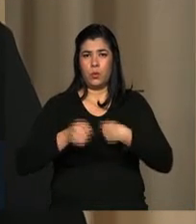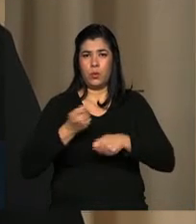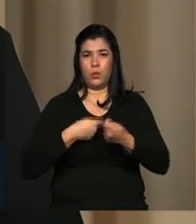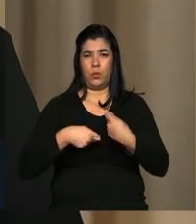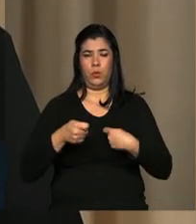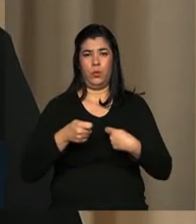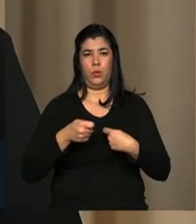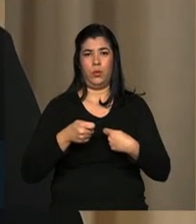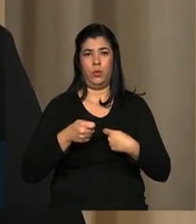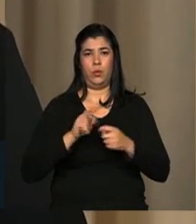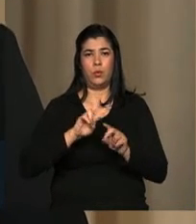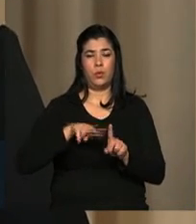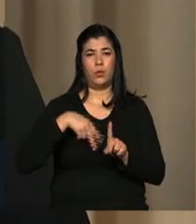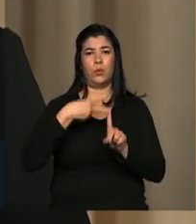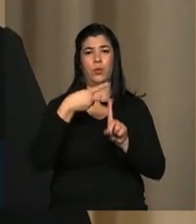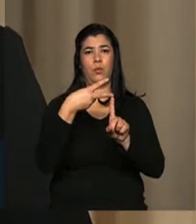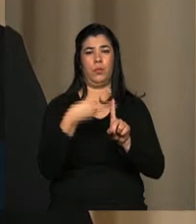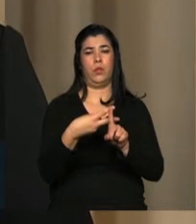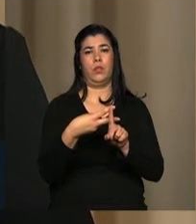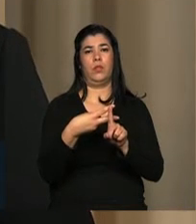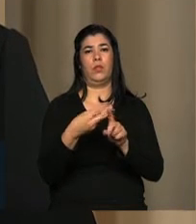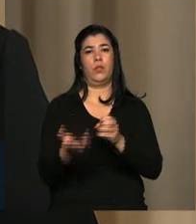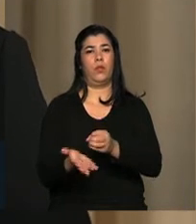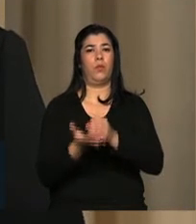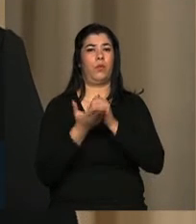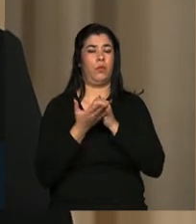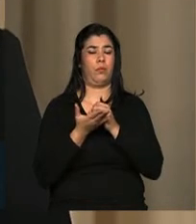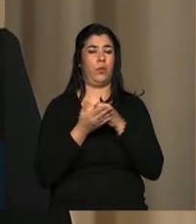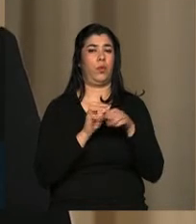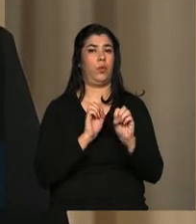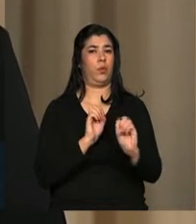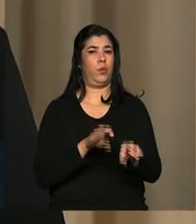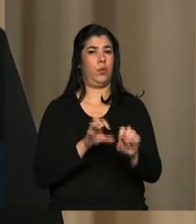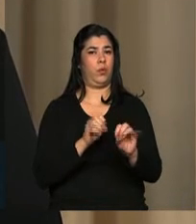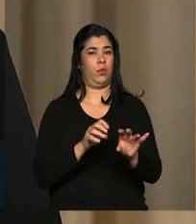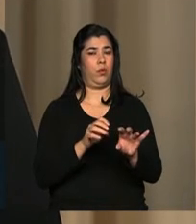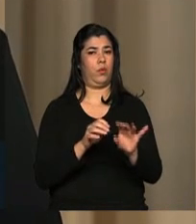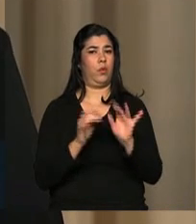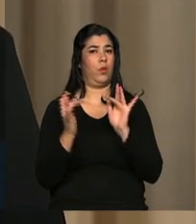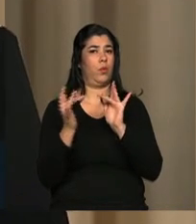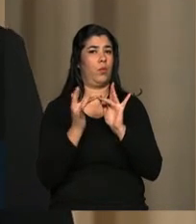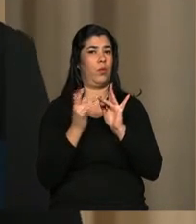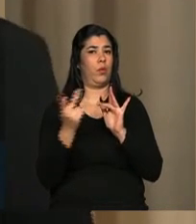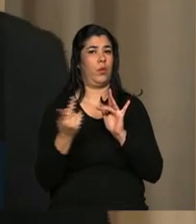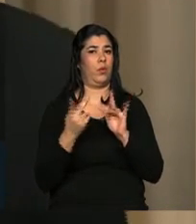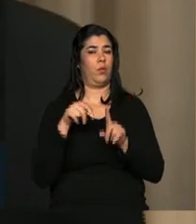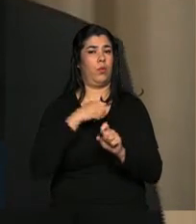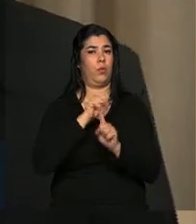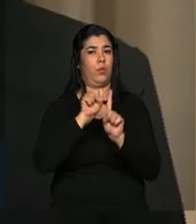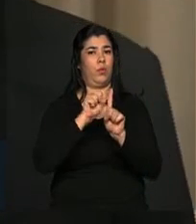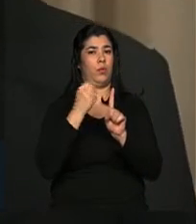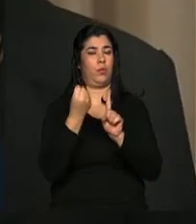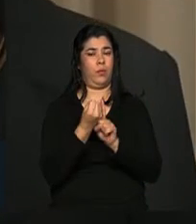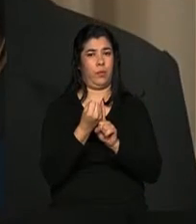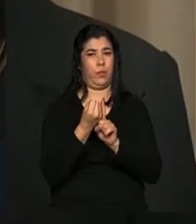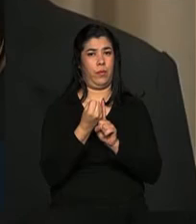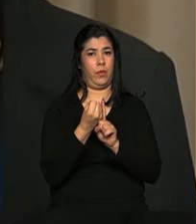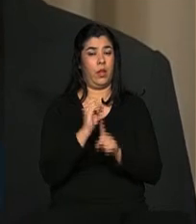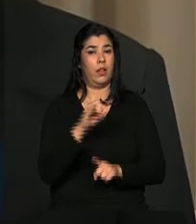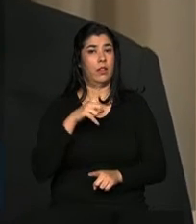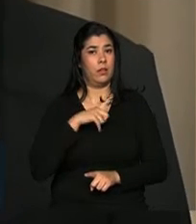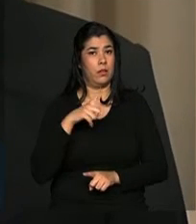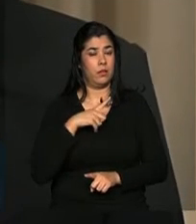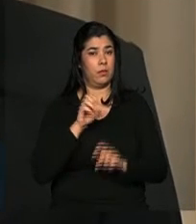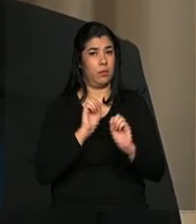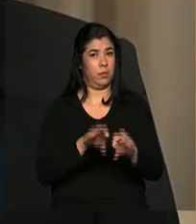está sendo complementada pela educação que aproxima nossas sociedades. Com educação de